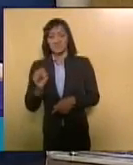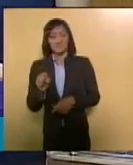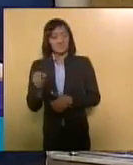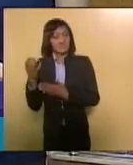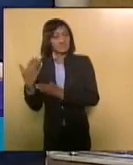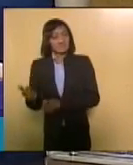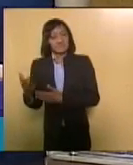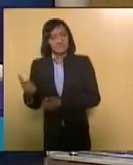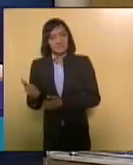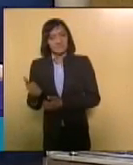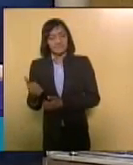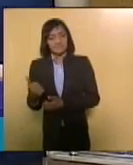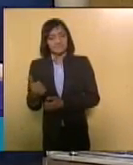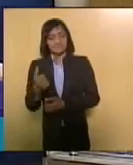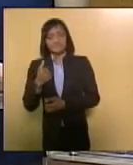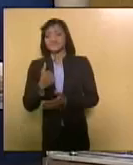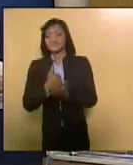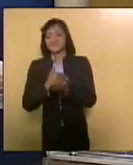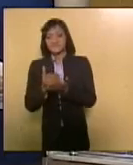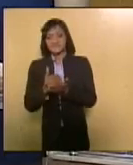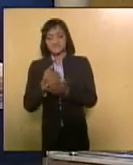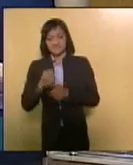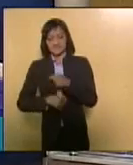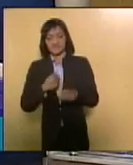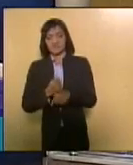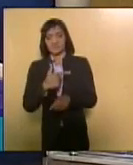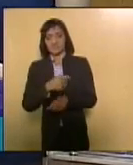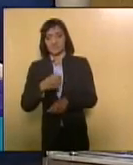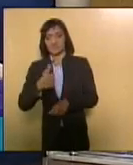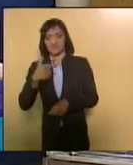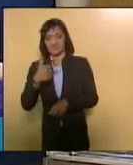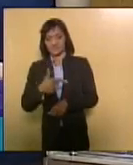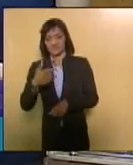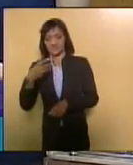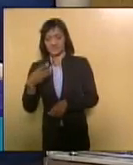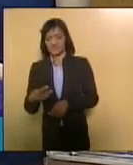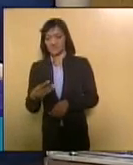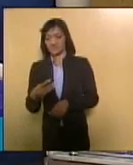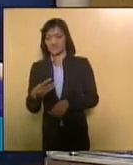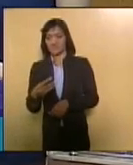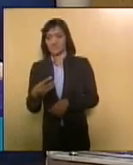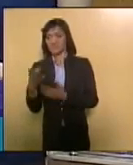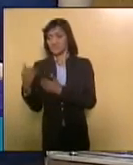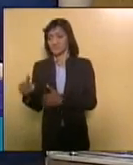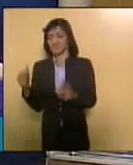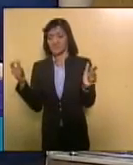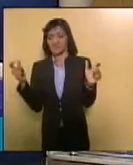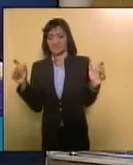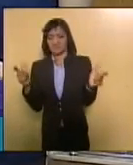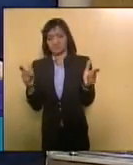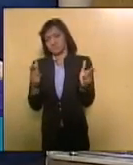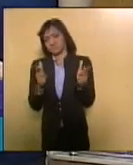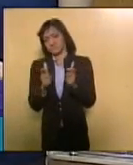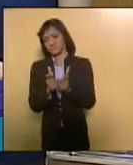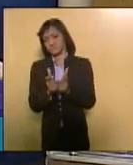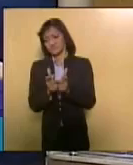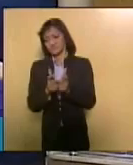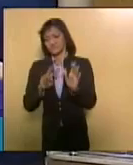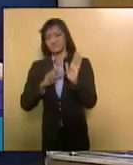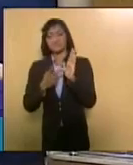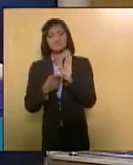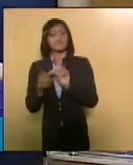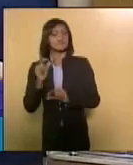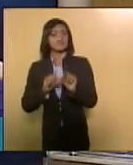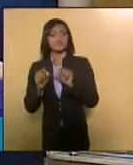partir de 2023 a proporção de jovens na população vai cair eh muito fortemente o que significa dizer que